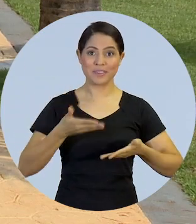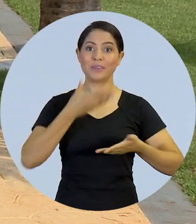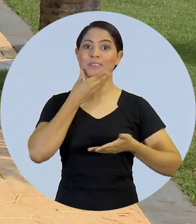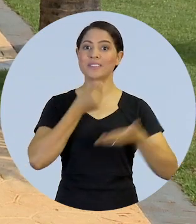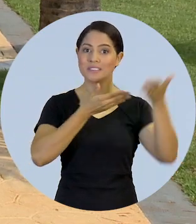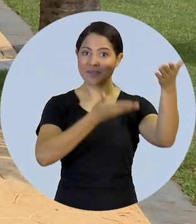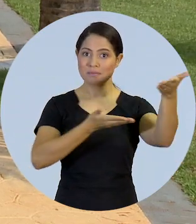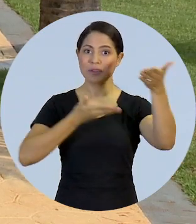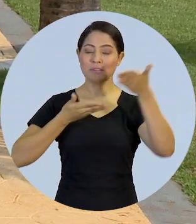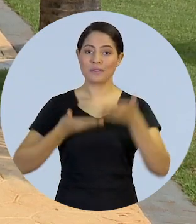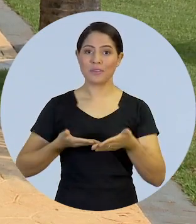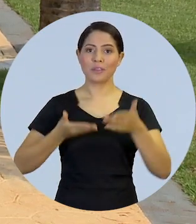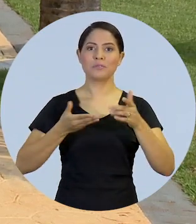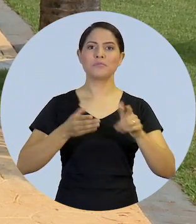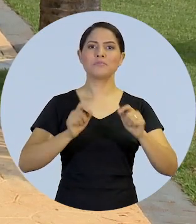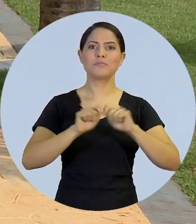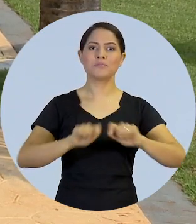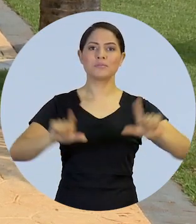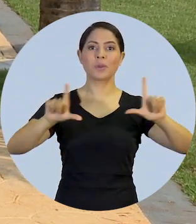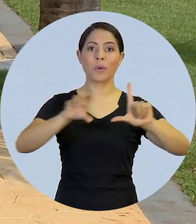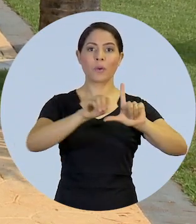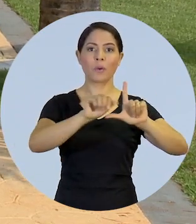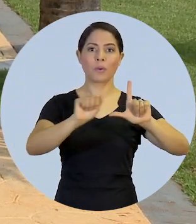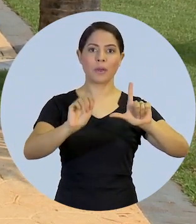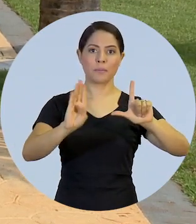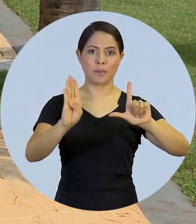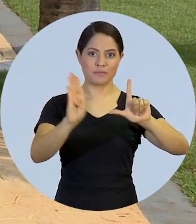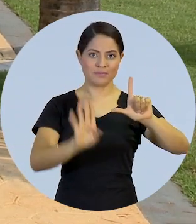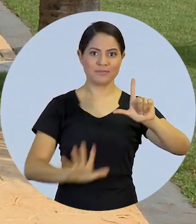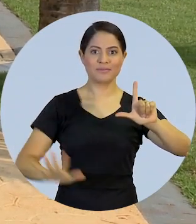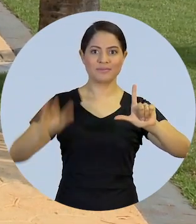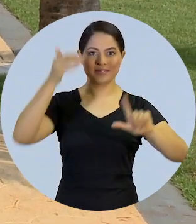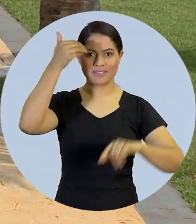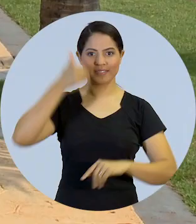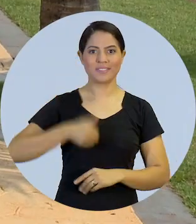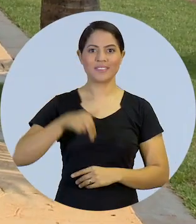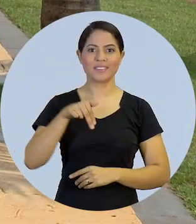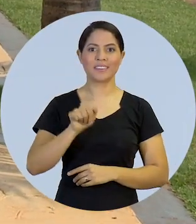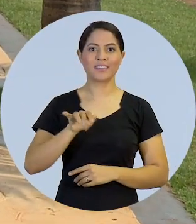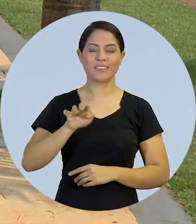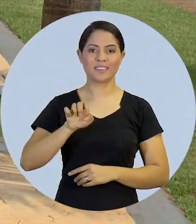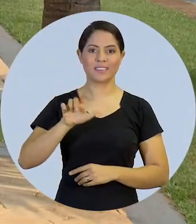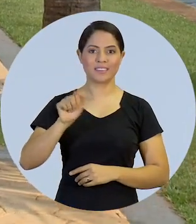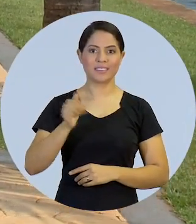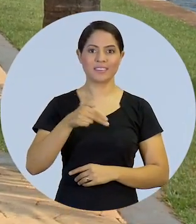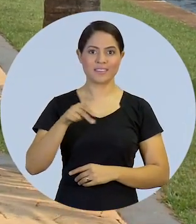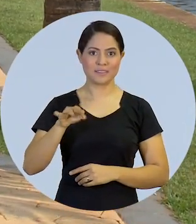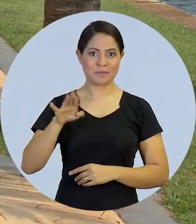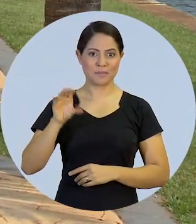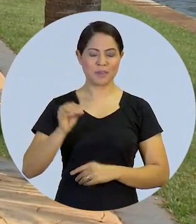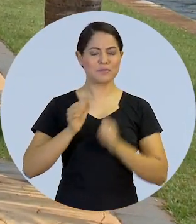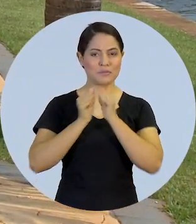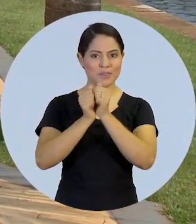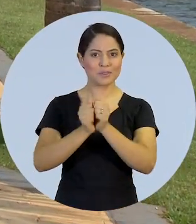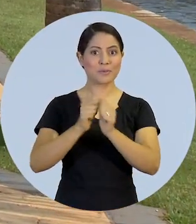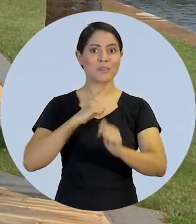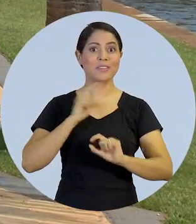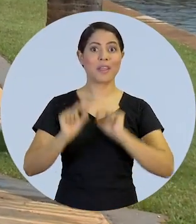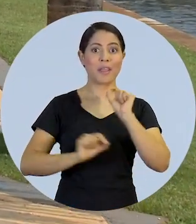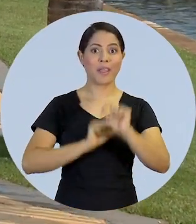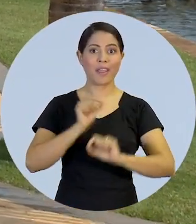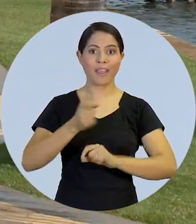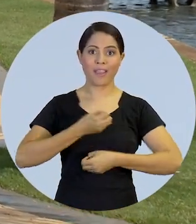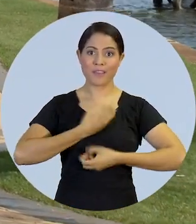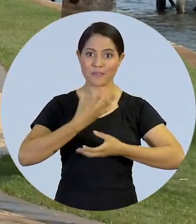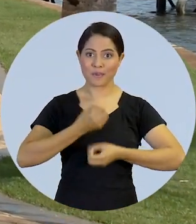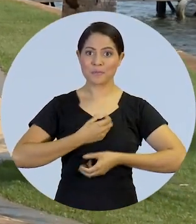Olá, seja bem-vinda, seja bem-vindo ao programa OAB Nacional. Eu sou a Natália Nascimento e junto comigo toda semana